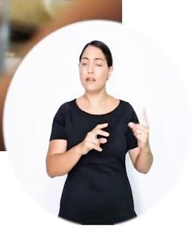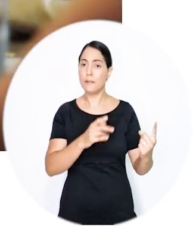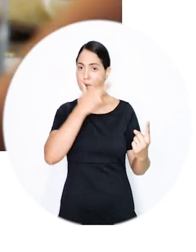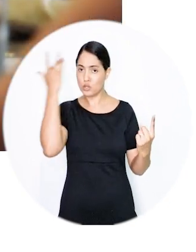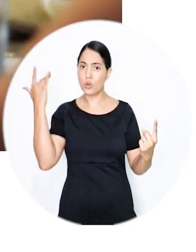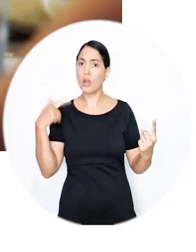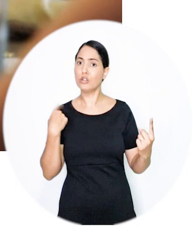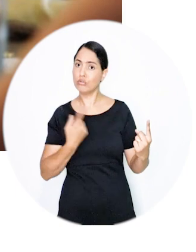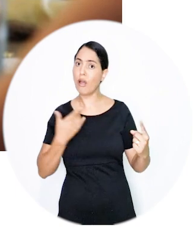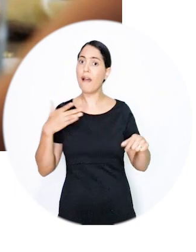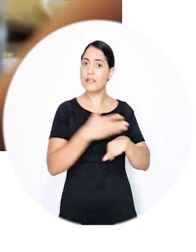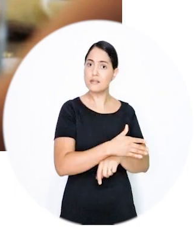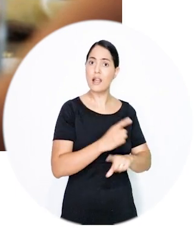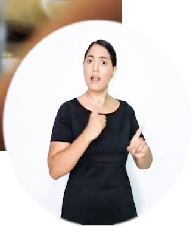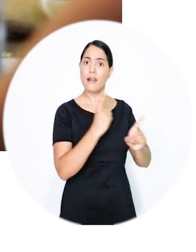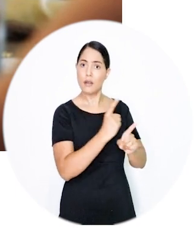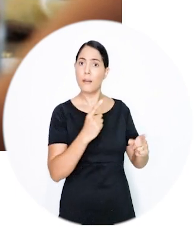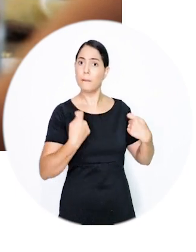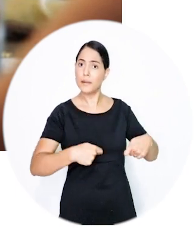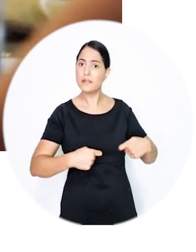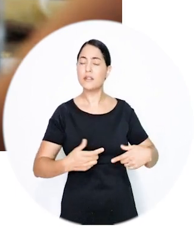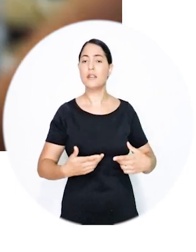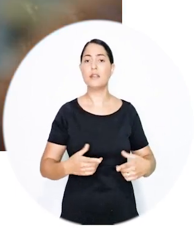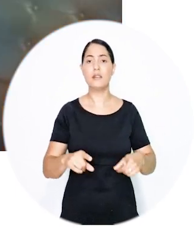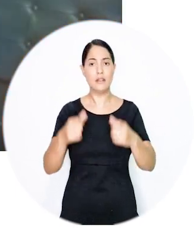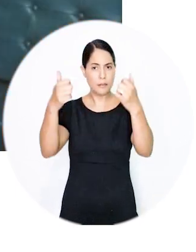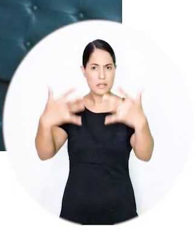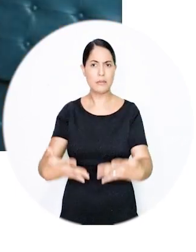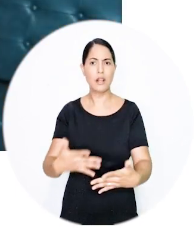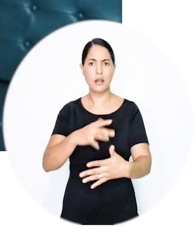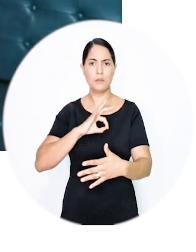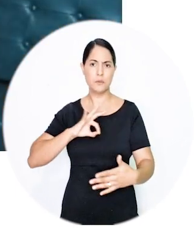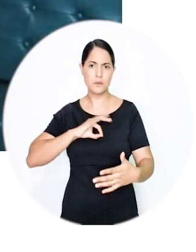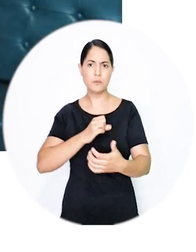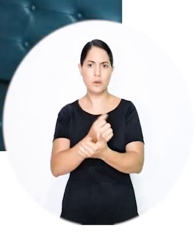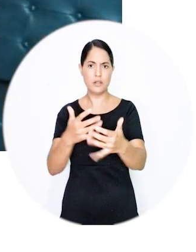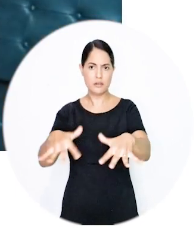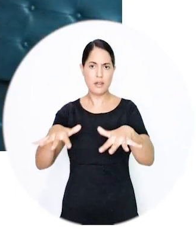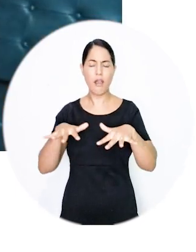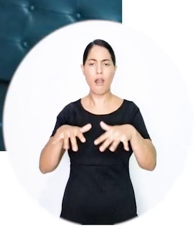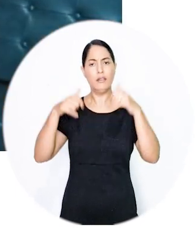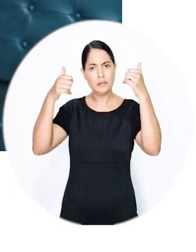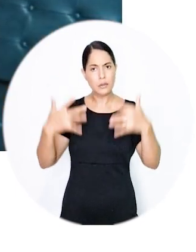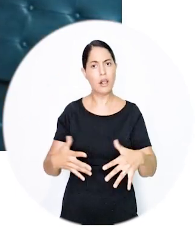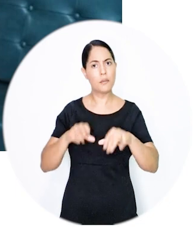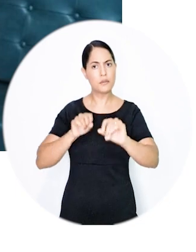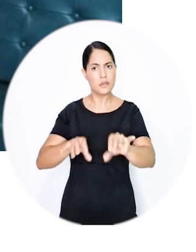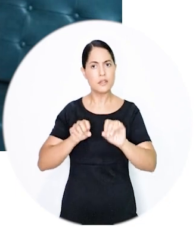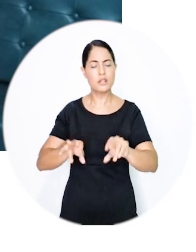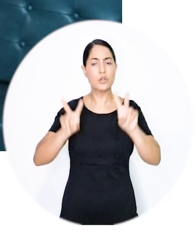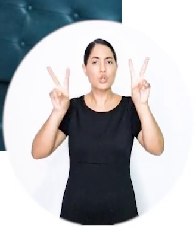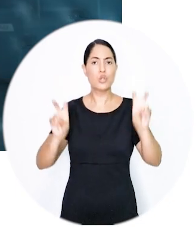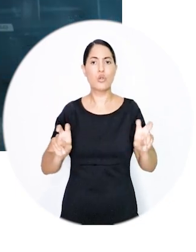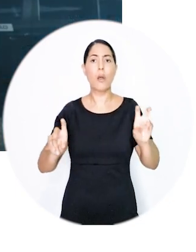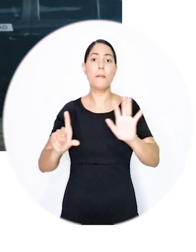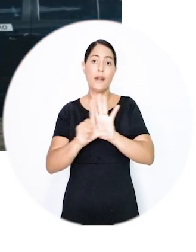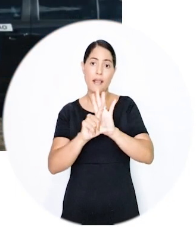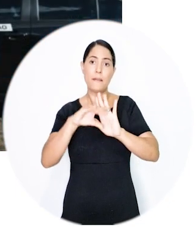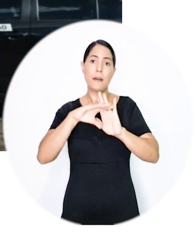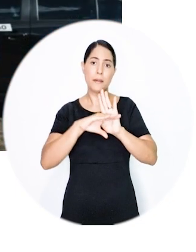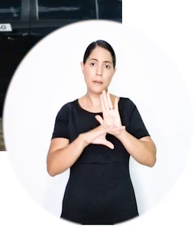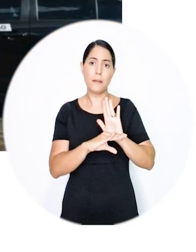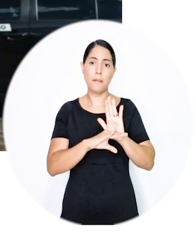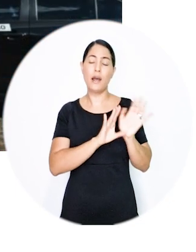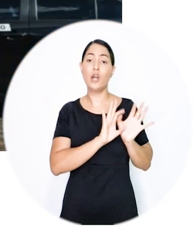nós termos acesso aos presos nas delegacias, acesso ao inquérito. Mostramos as alterações recentes